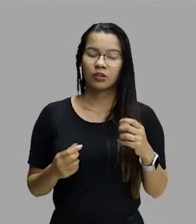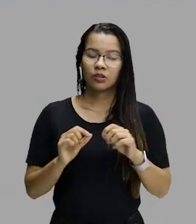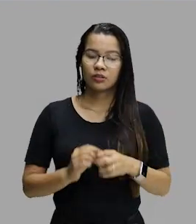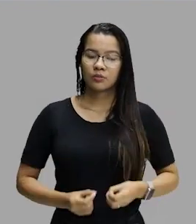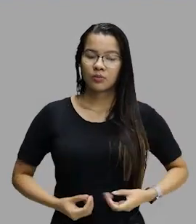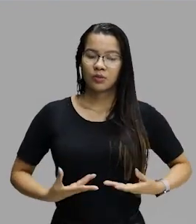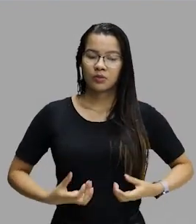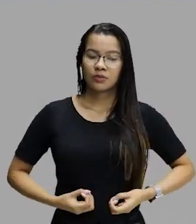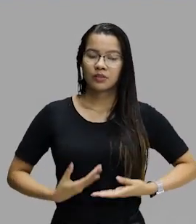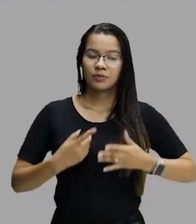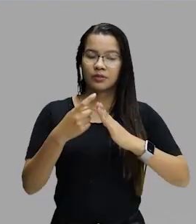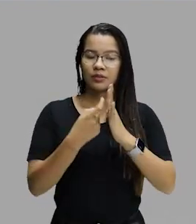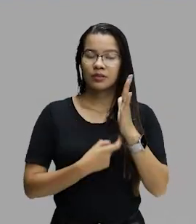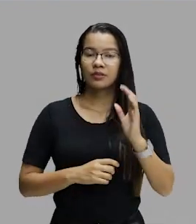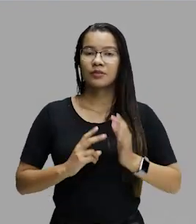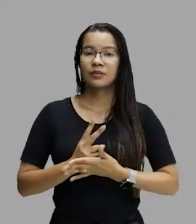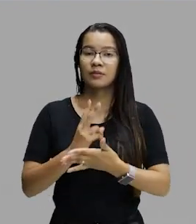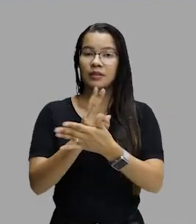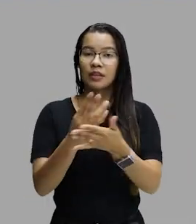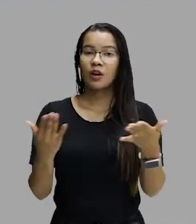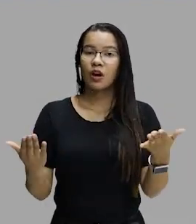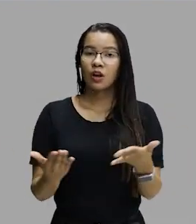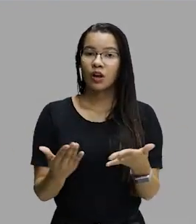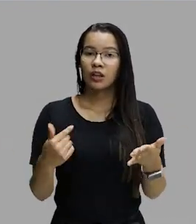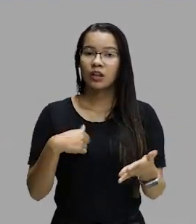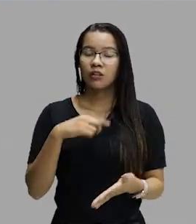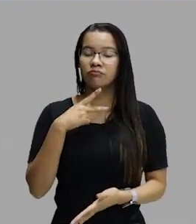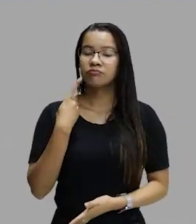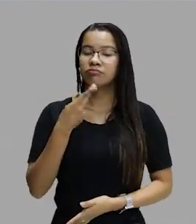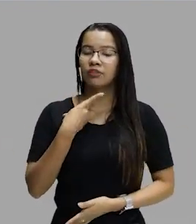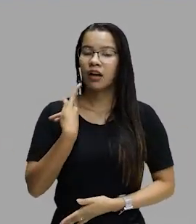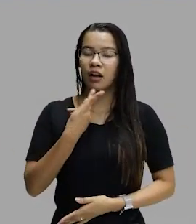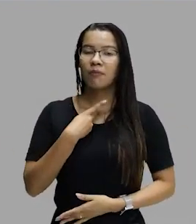produzimos textos o tempo todo. Eu estou produzindo textos,